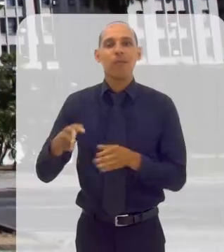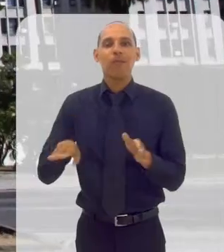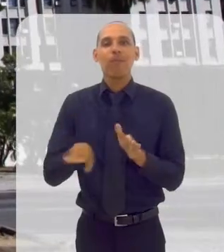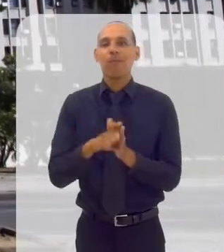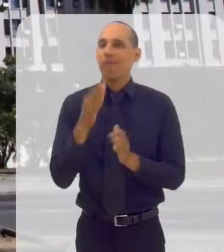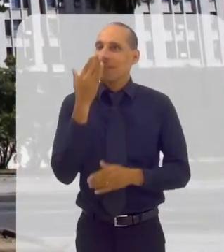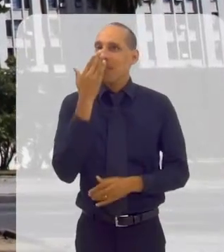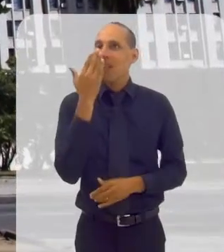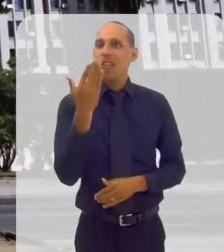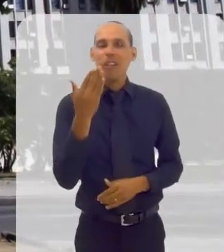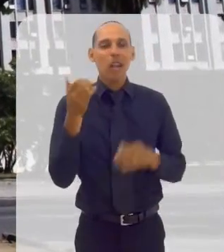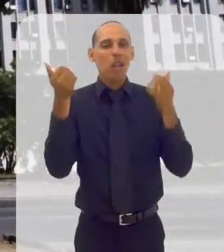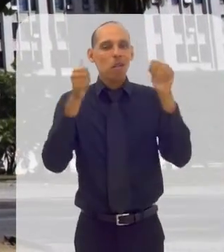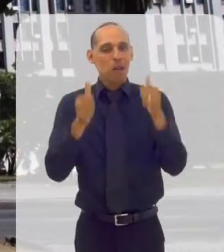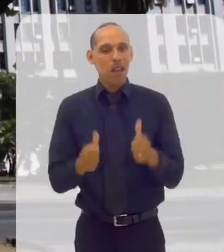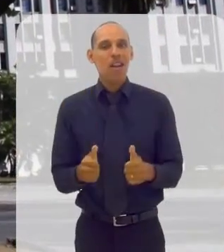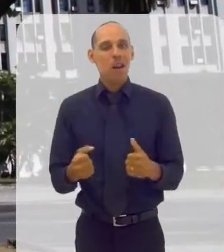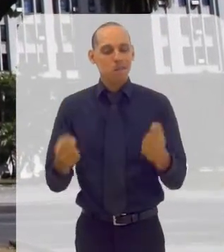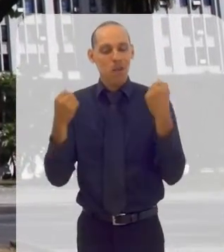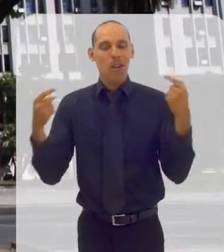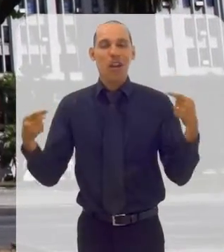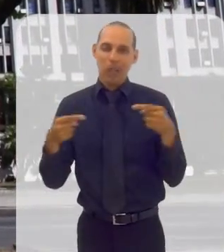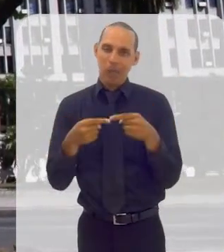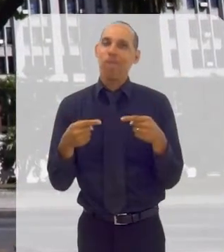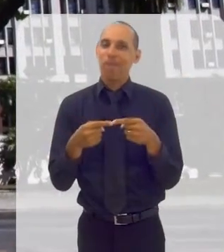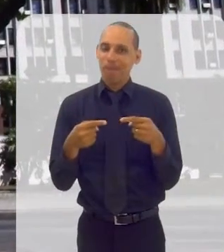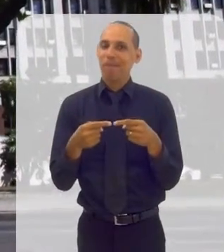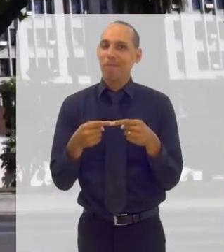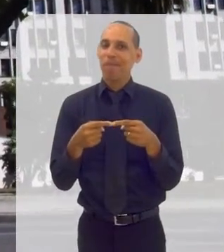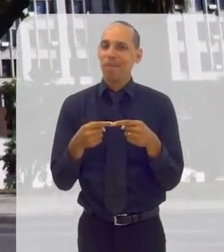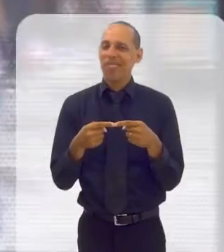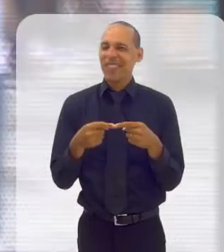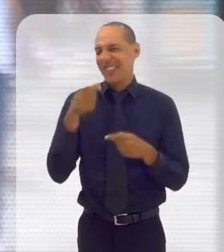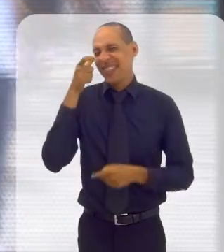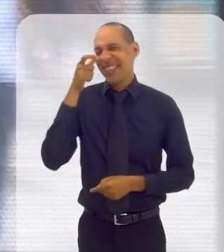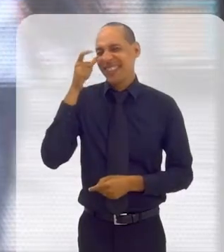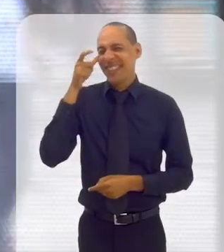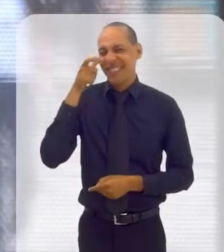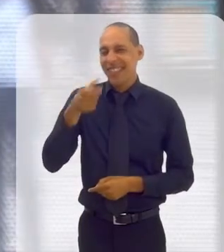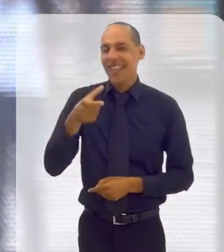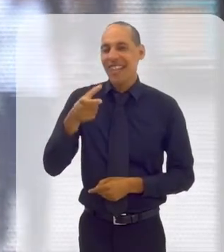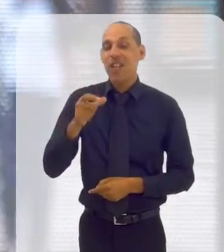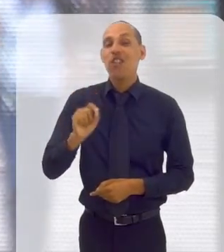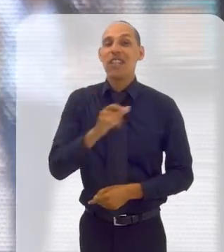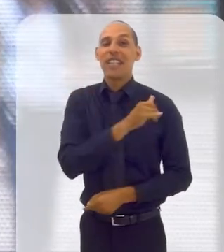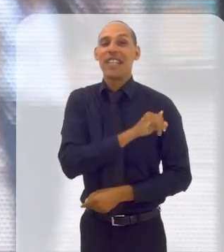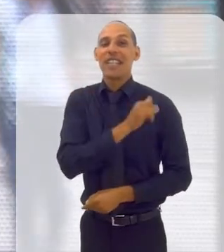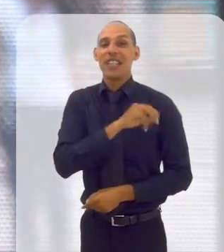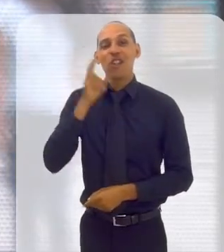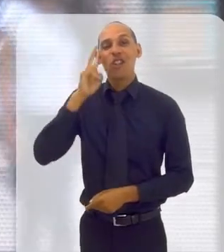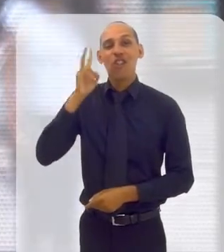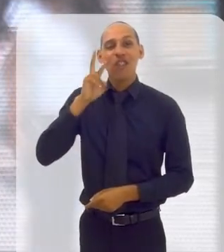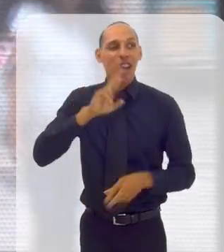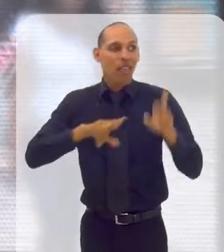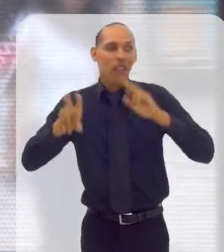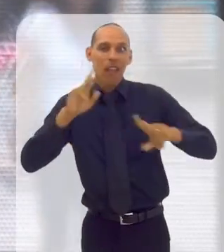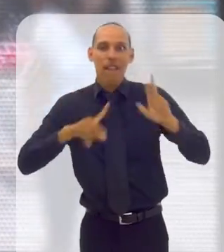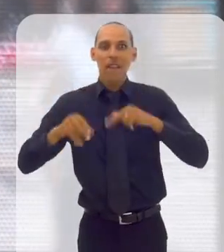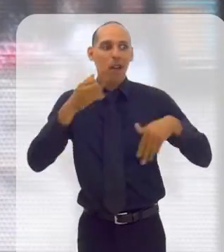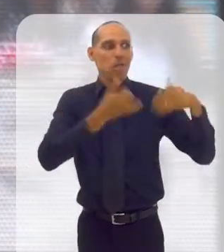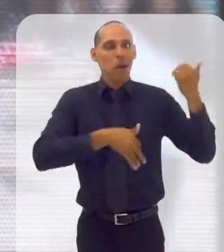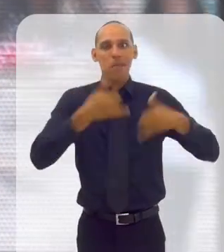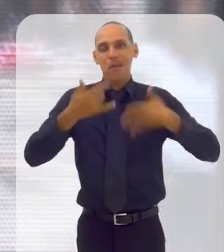um monumento de uma figura poderosa para o poder. Então é muito interessante pensar como o Rio de Janeiro conta